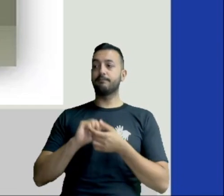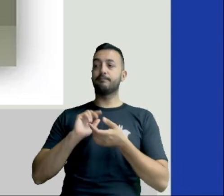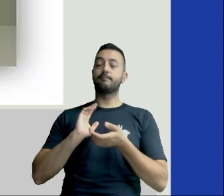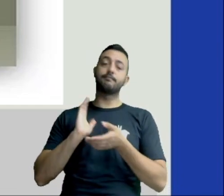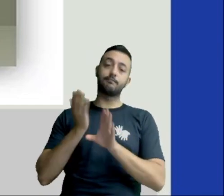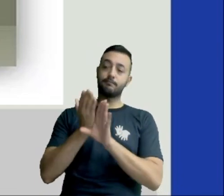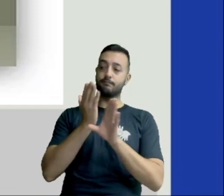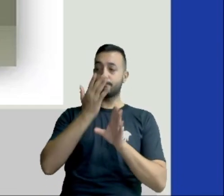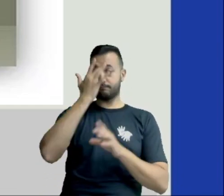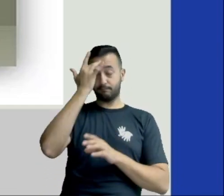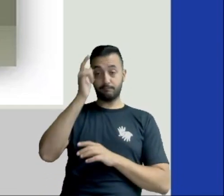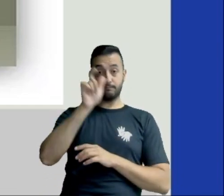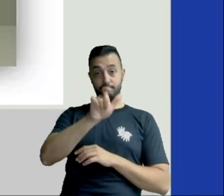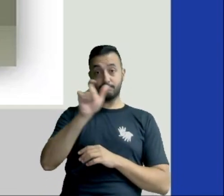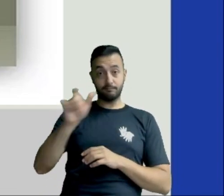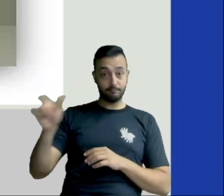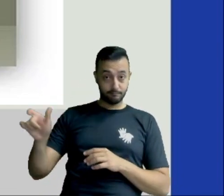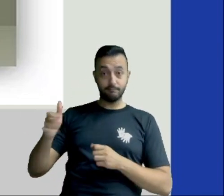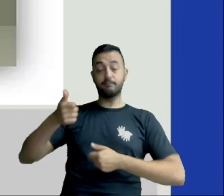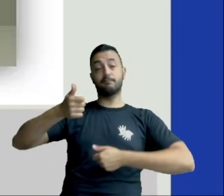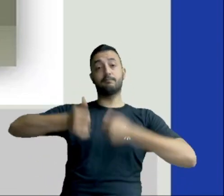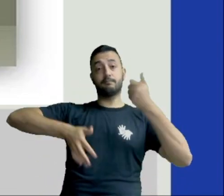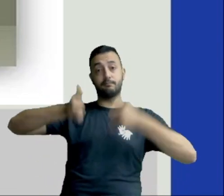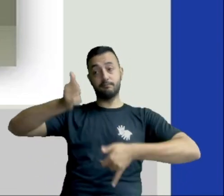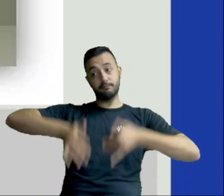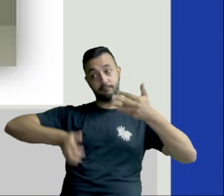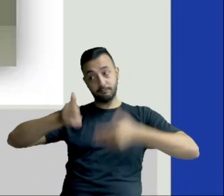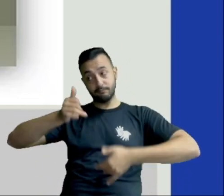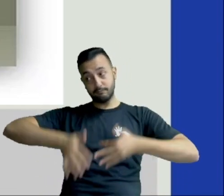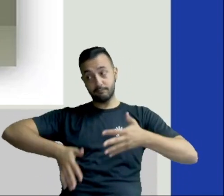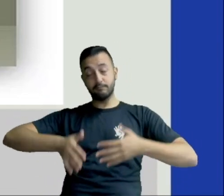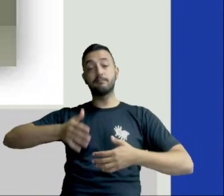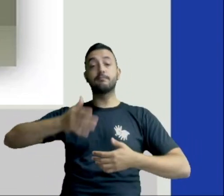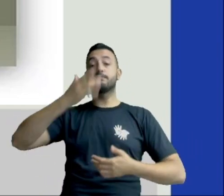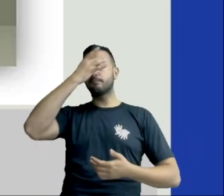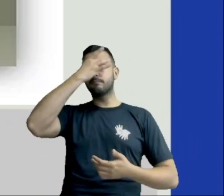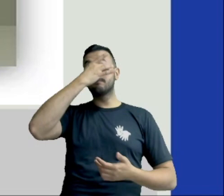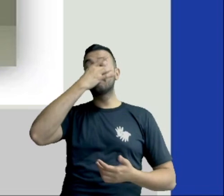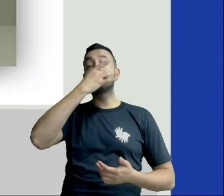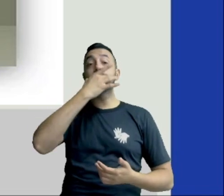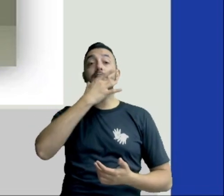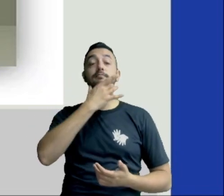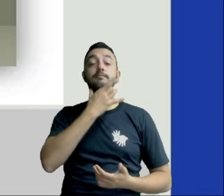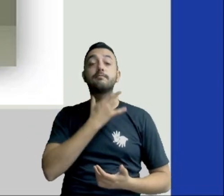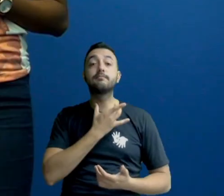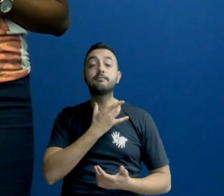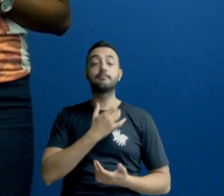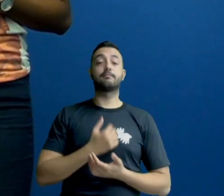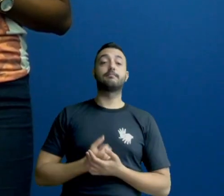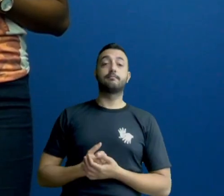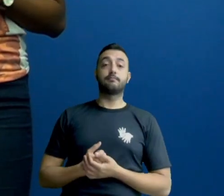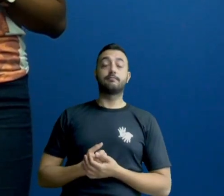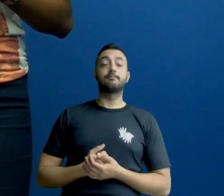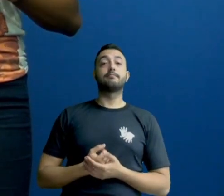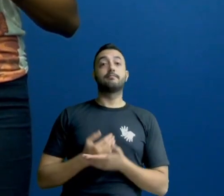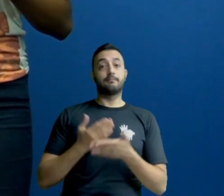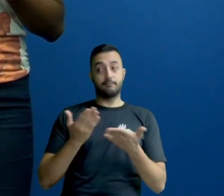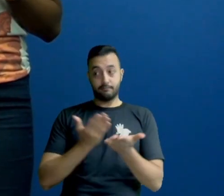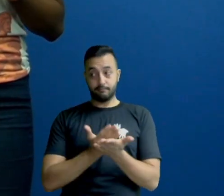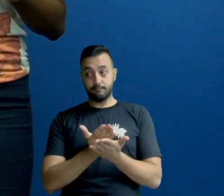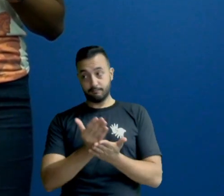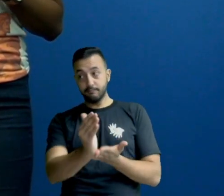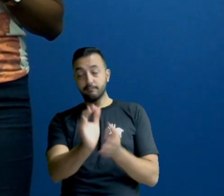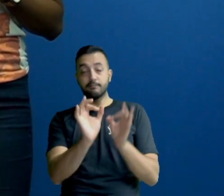Describing people, descrevendo pessoas, appearance, ou seja, aparência. A gente vai